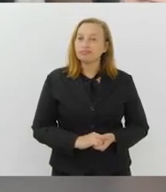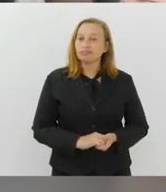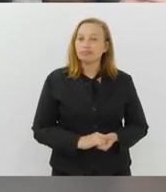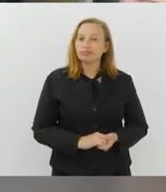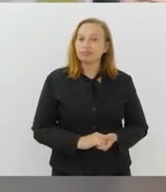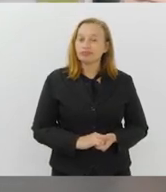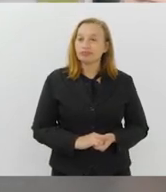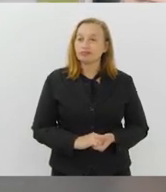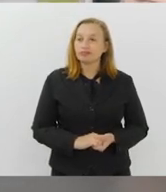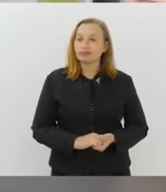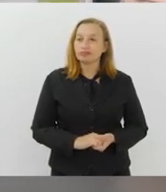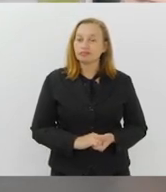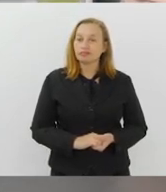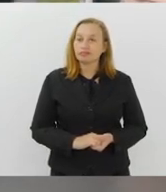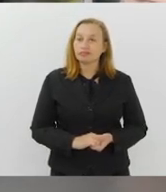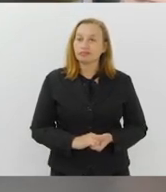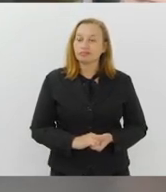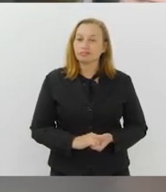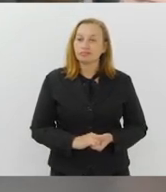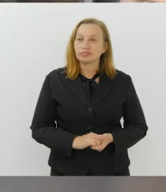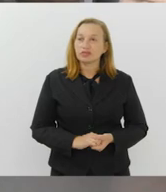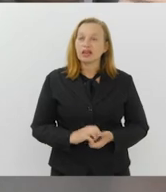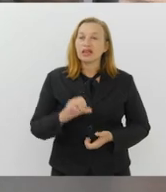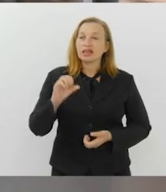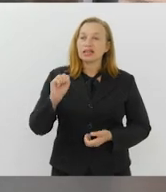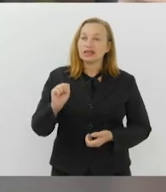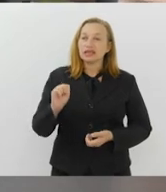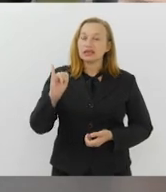A Cindy Bruna,